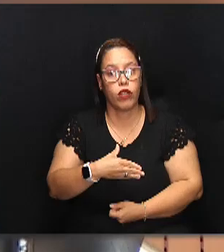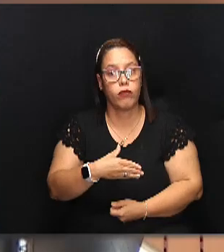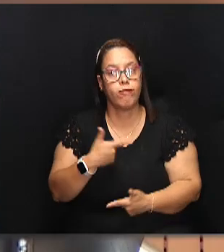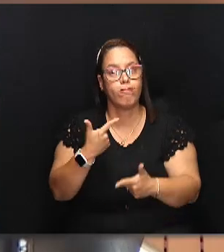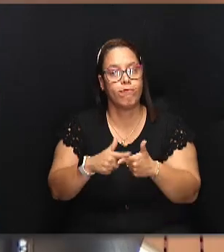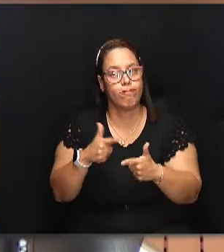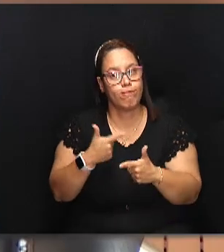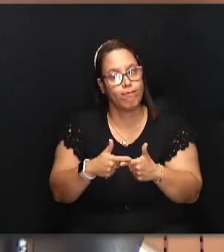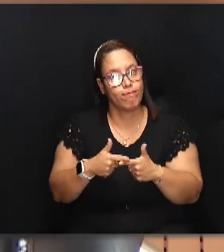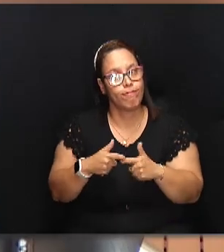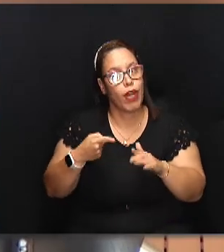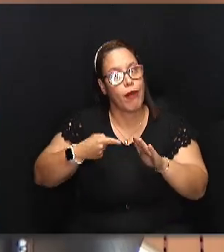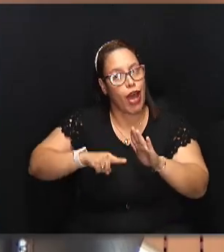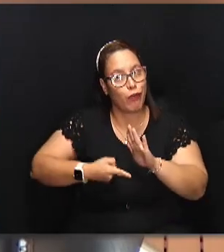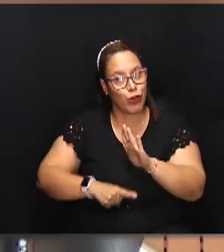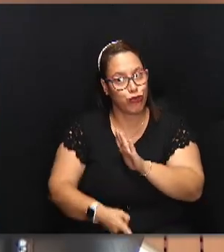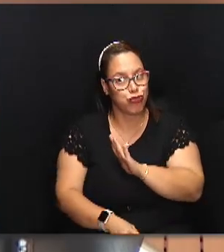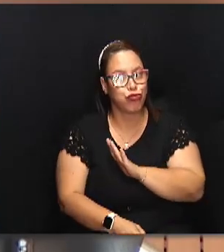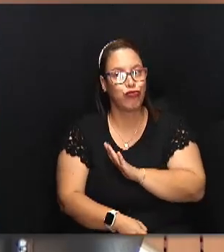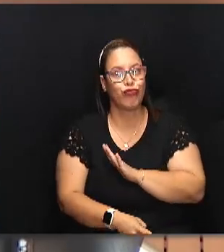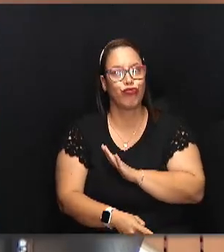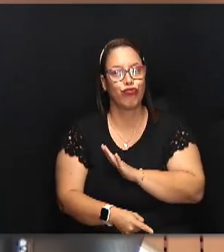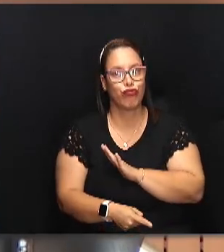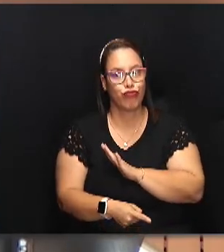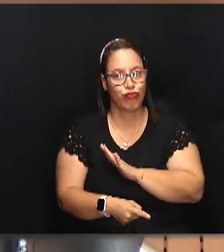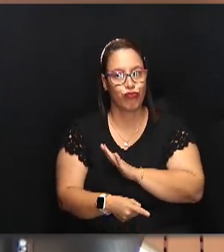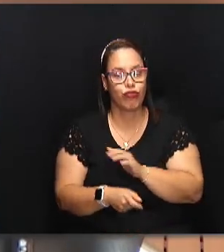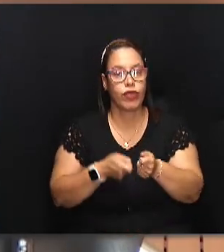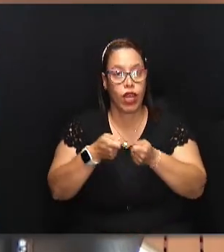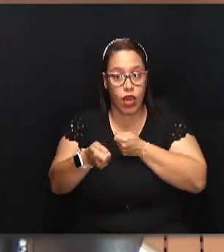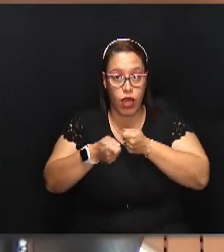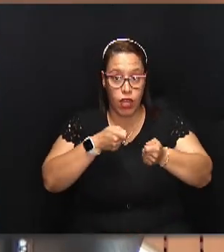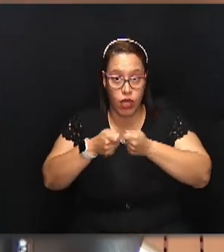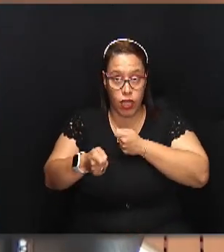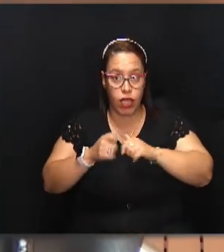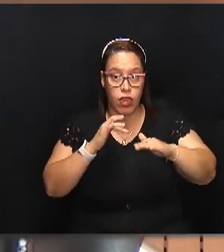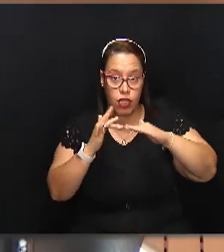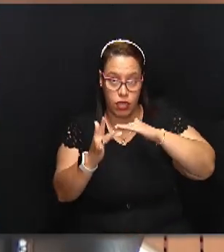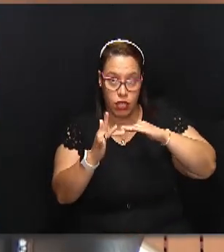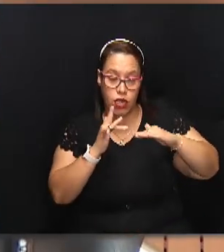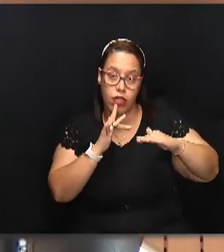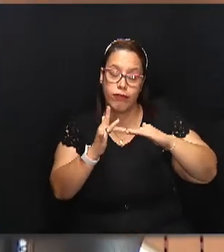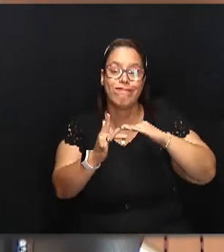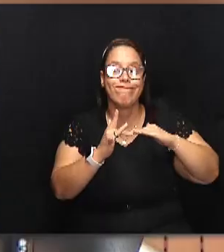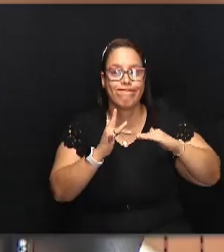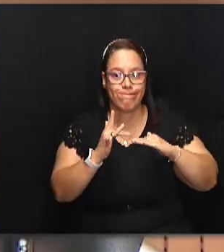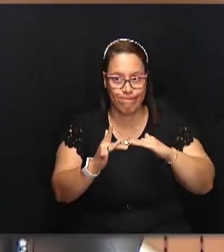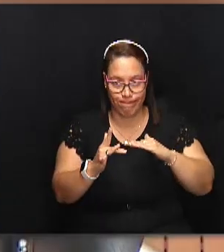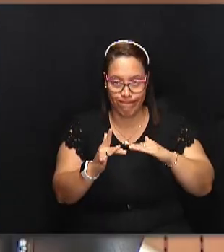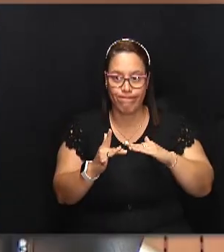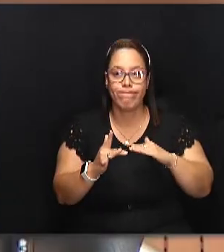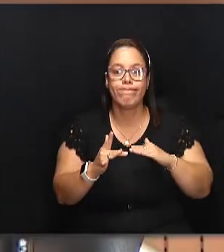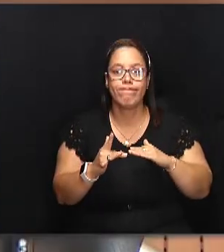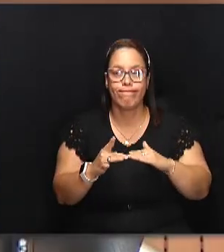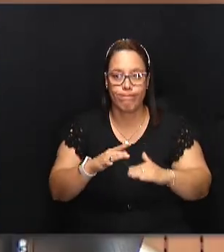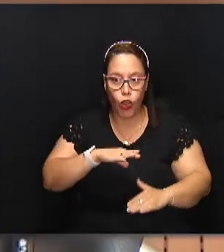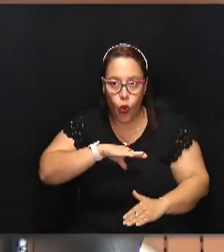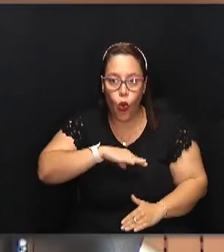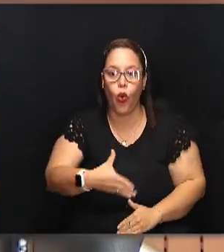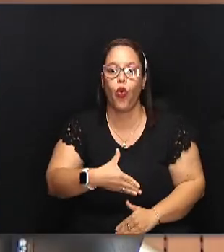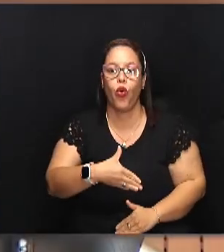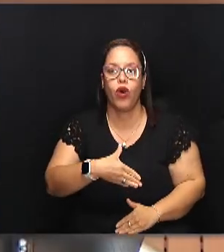mais embaixo. O problema é, de fato, regulamentar as plataformas digitais. Temos que ter coragem